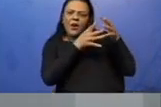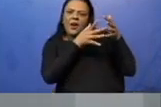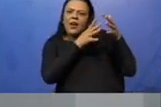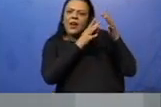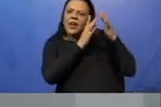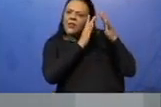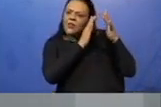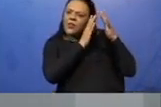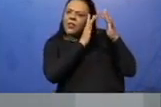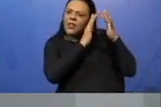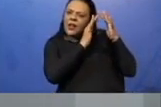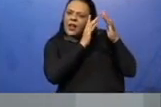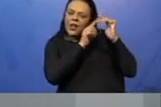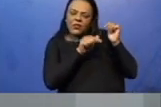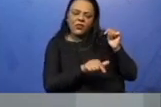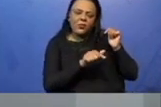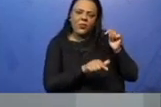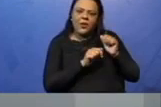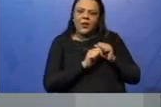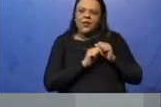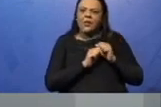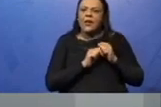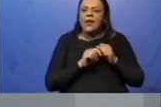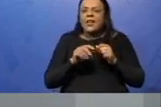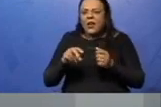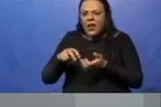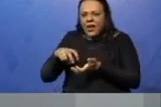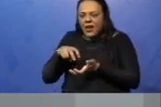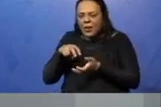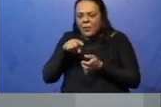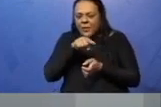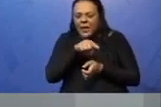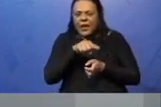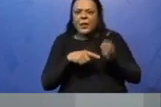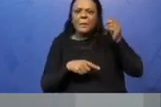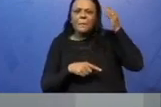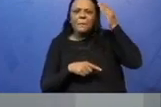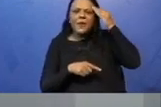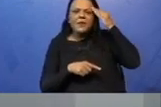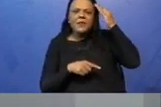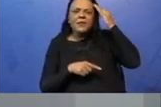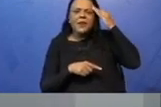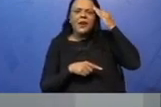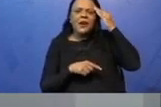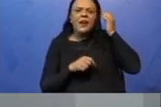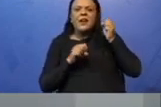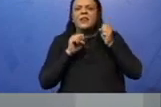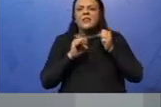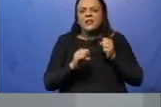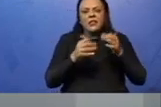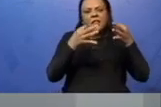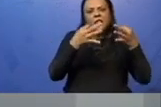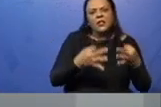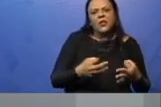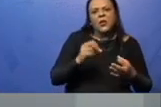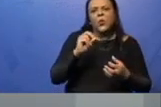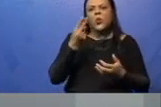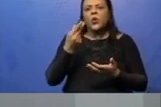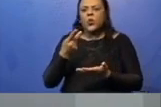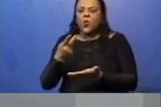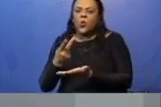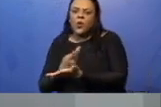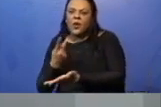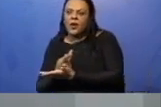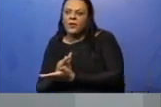sim, mas é de uma forma disfarçada. Que a gente vai parar para refletir se aquilo acontece ou não. As